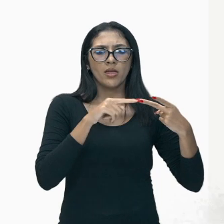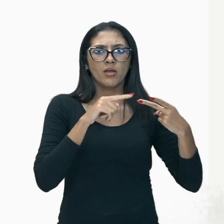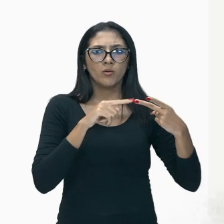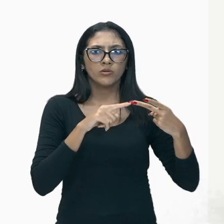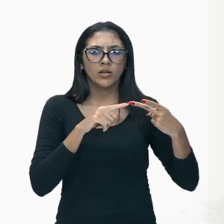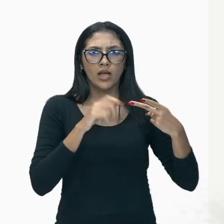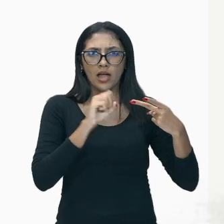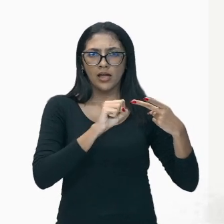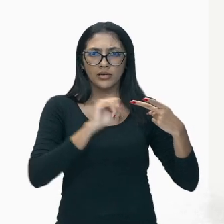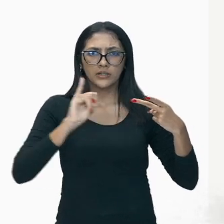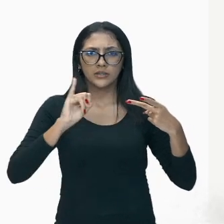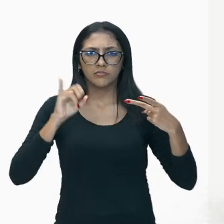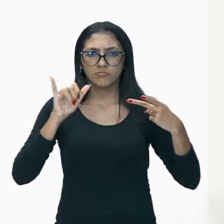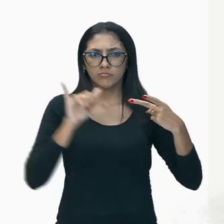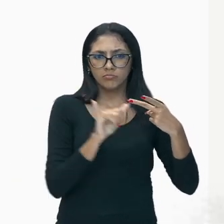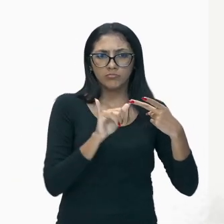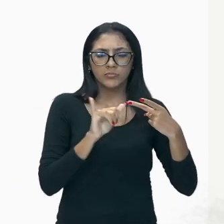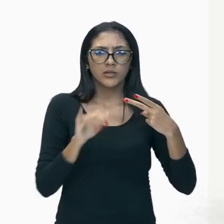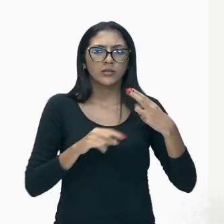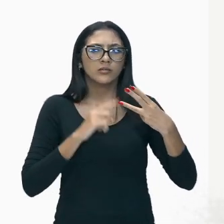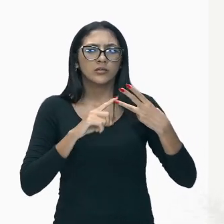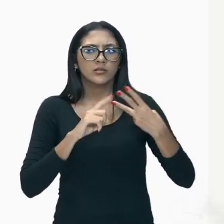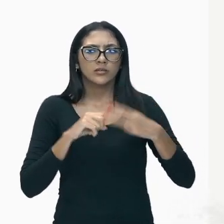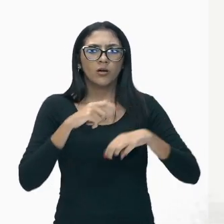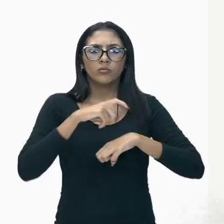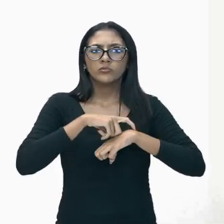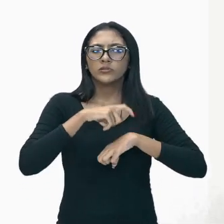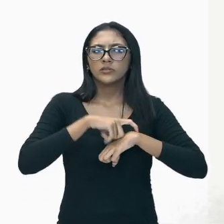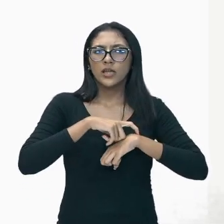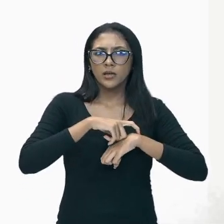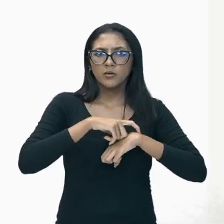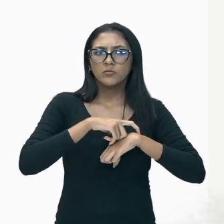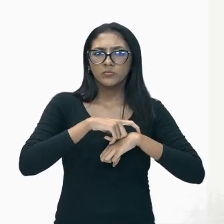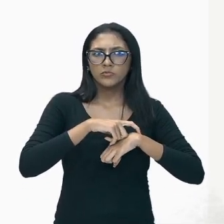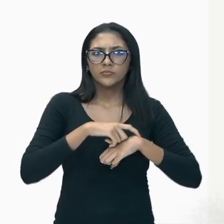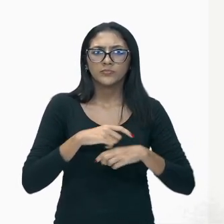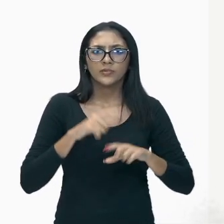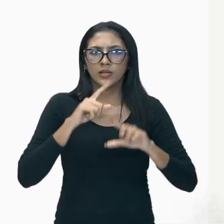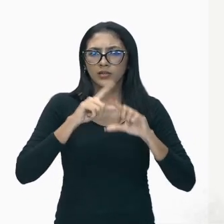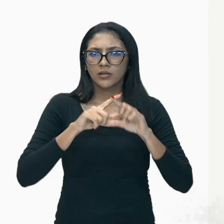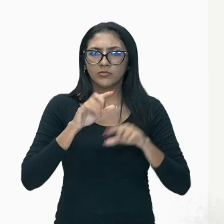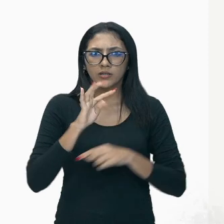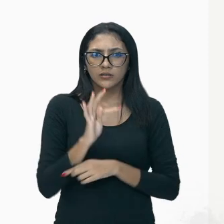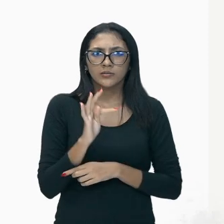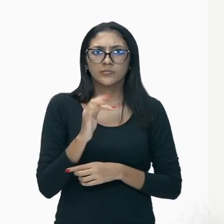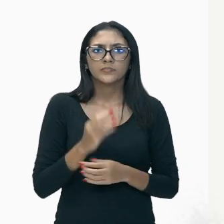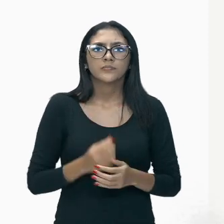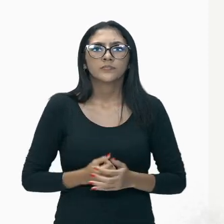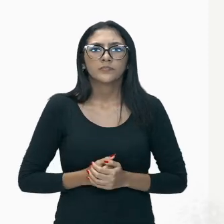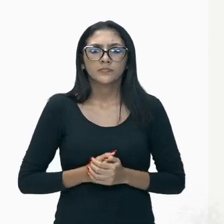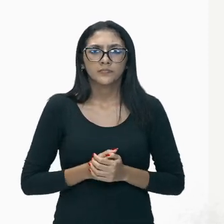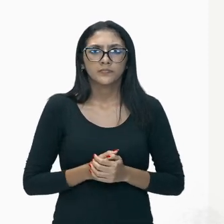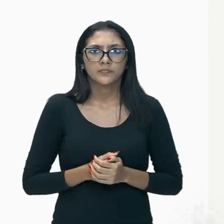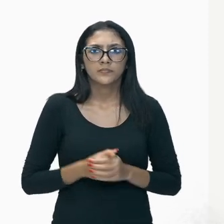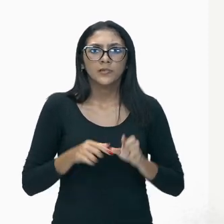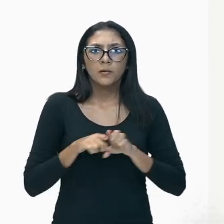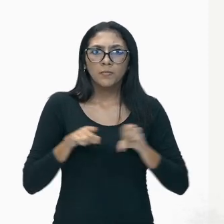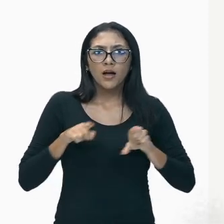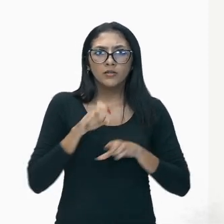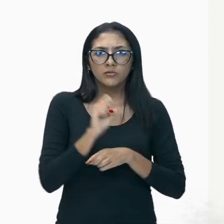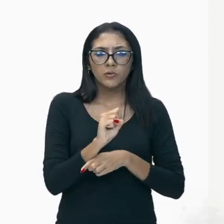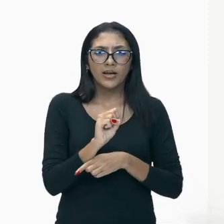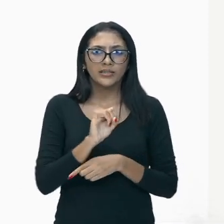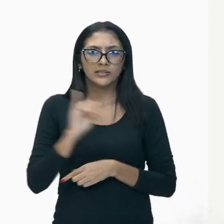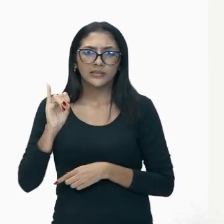segundos. Porém, no sistema internacional, olha lá, o sistema